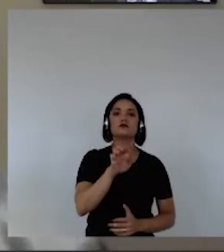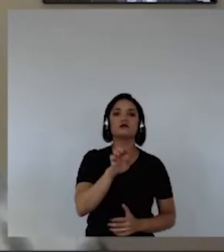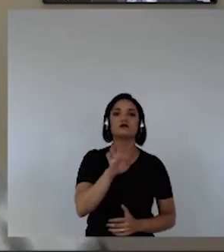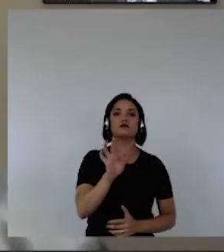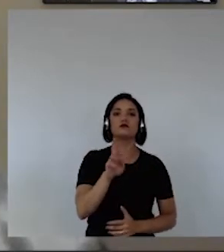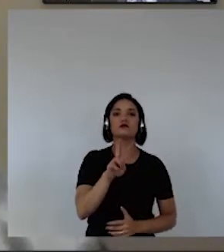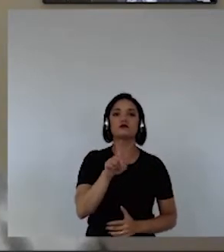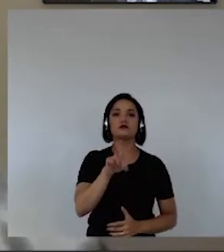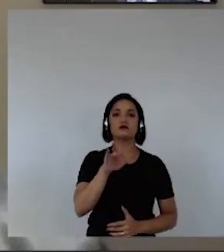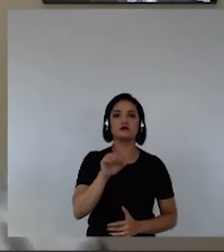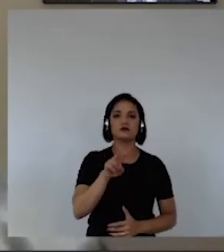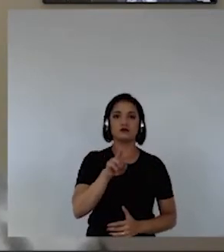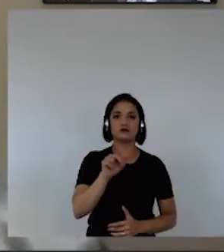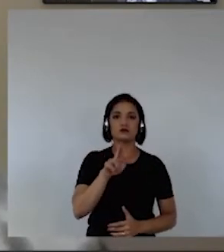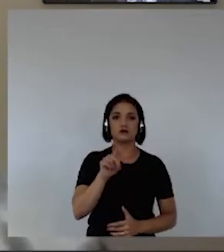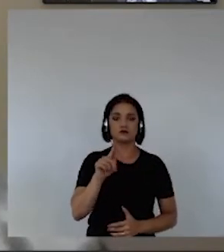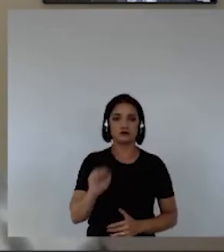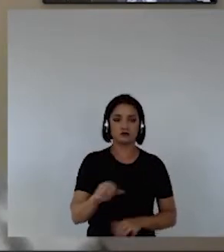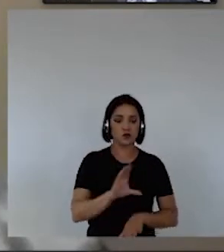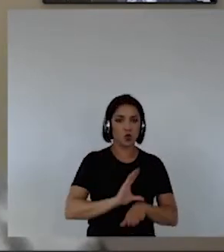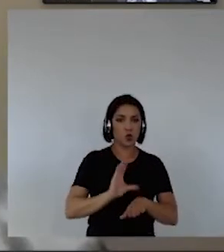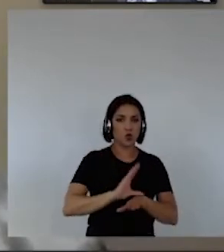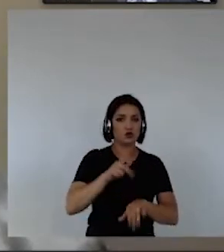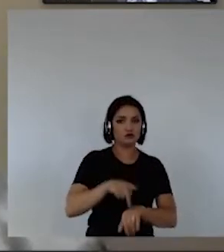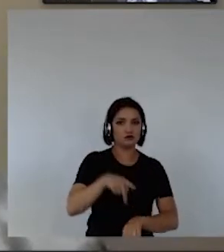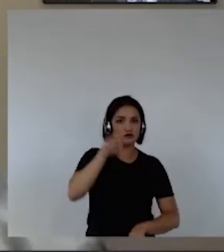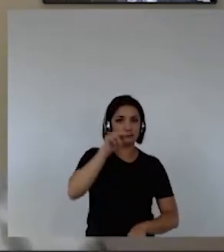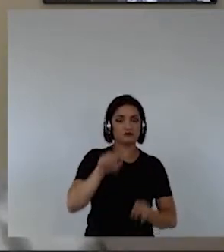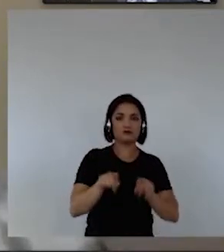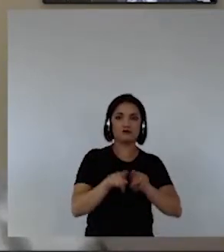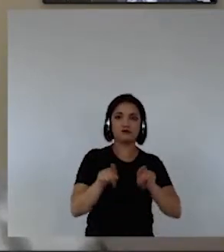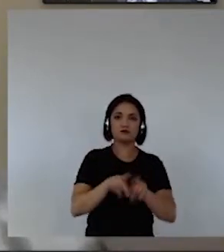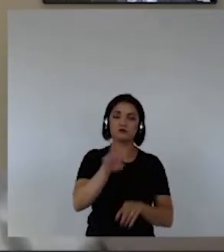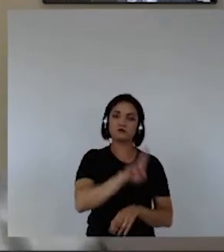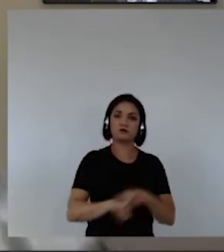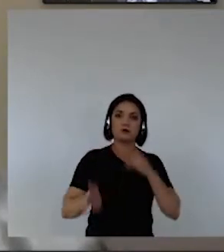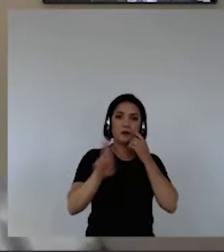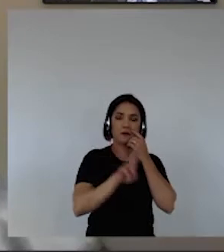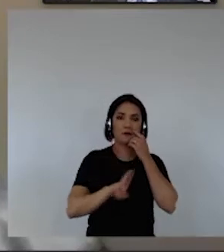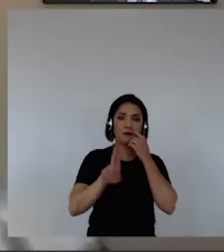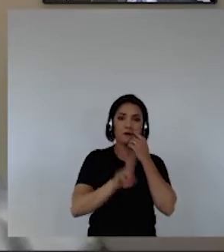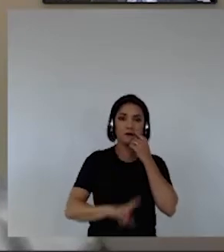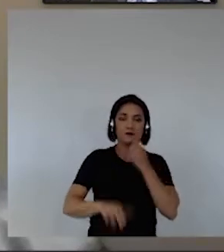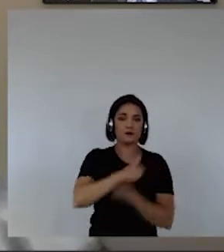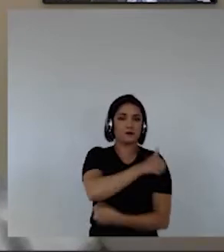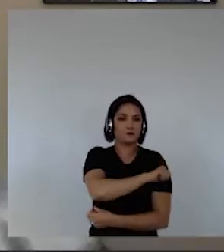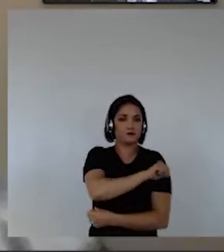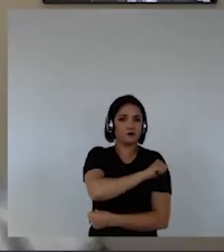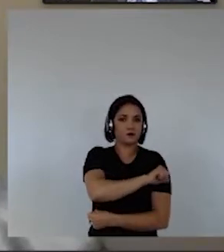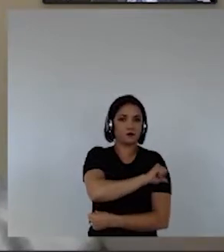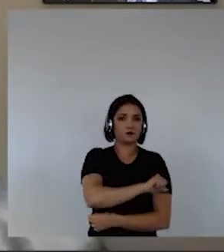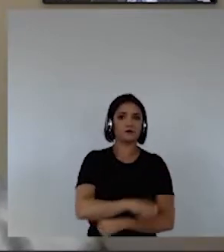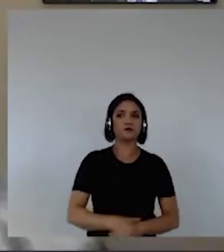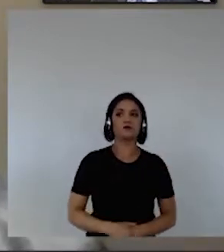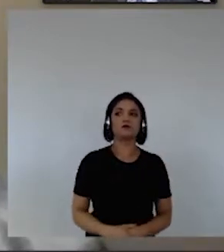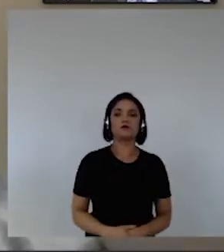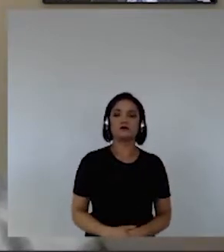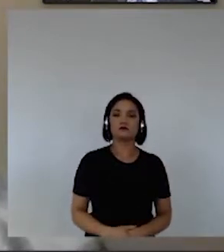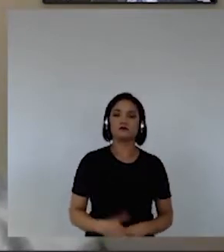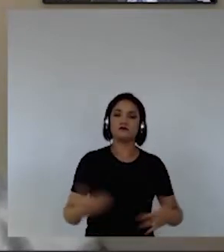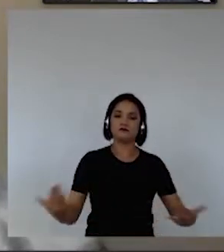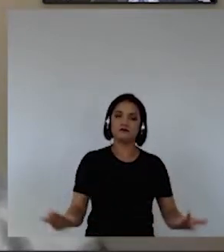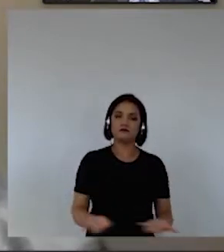direito empresarial em cursos de pós-graduação da Universidade Estadual do Rio de Janeiro. Passo